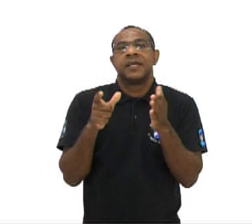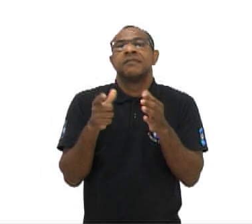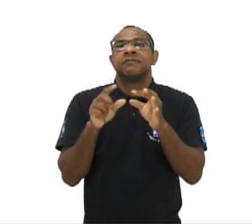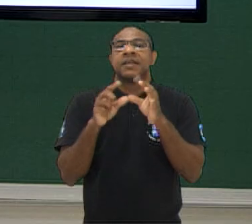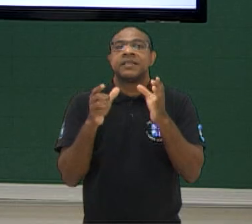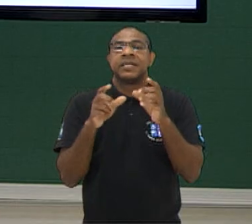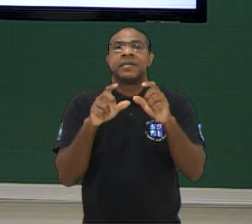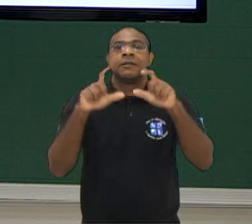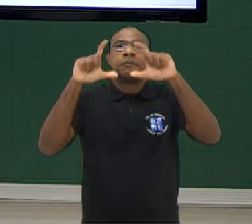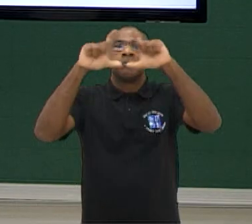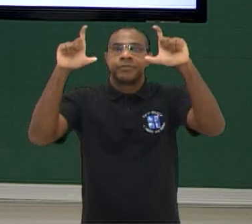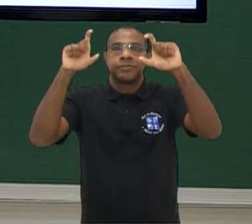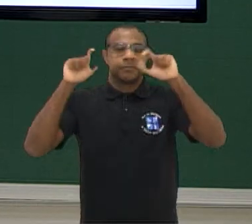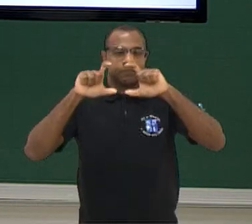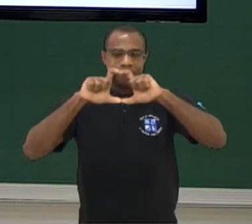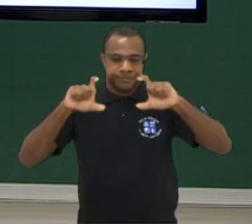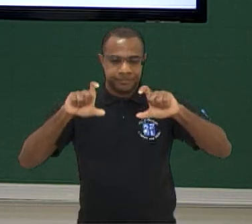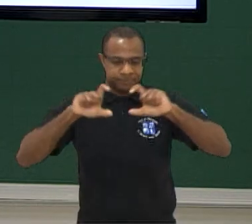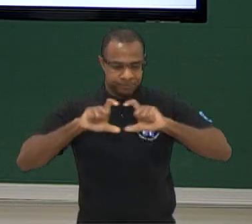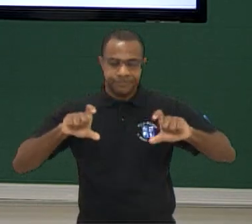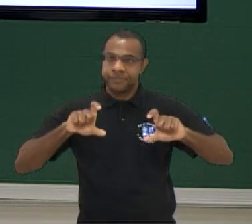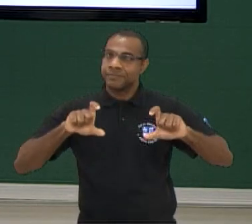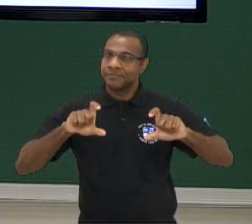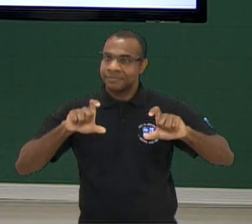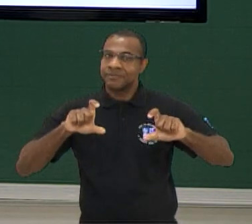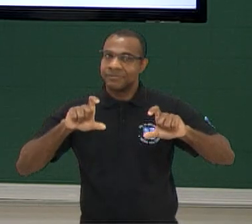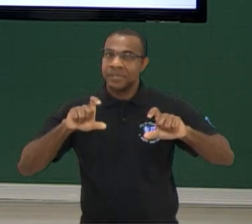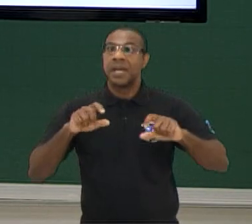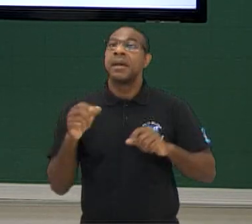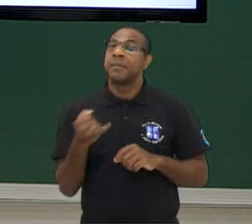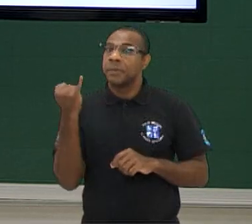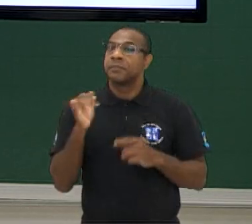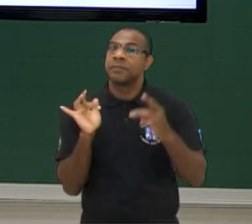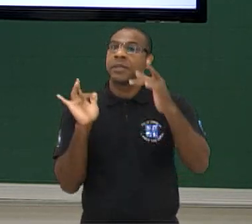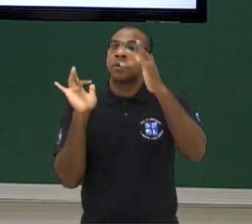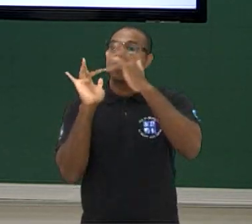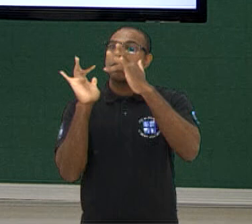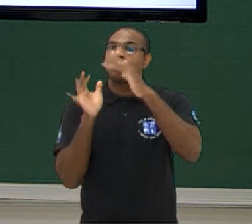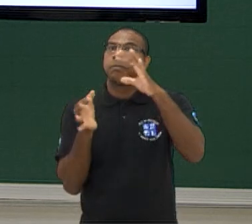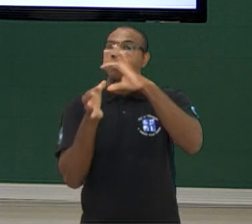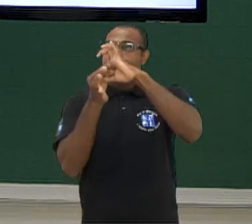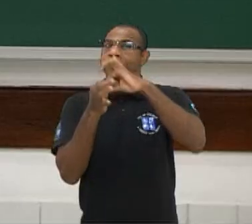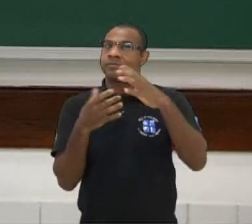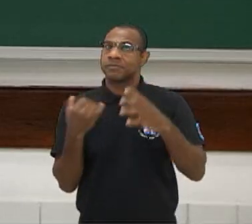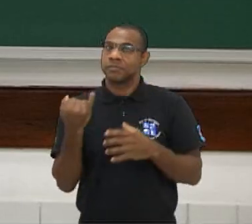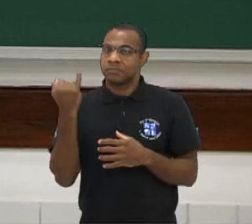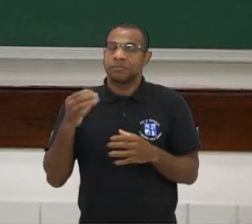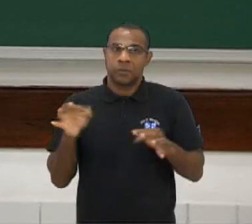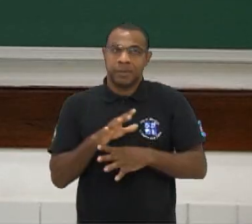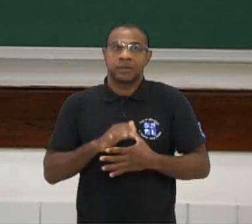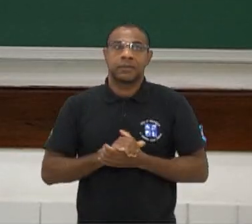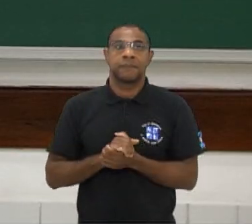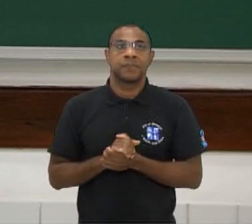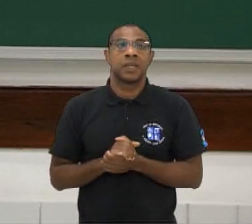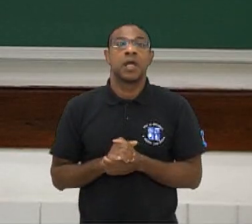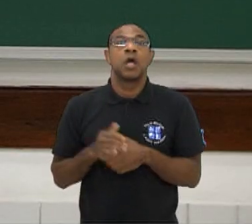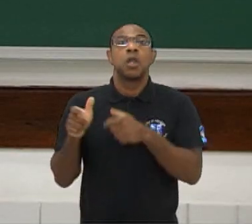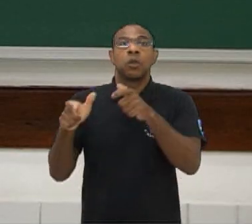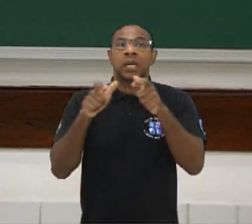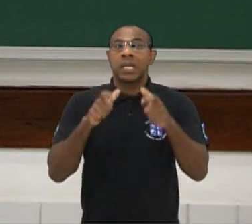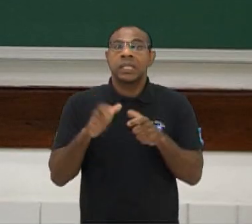longo e é interessante que nós tenhamos contato com o artigo completo. Nós vamos localizar